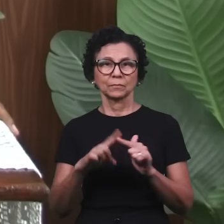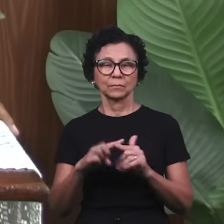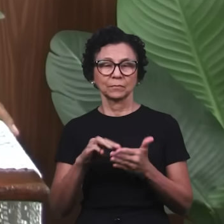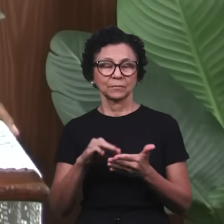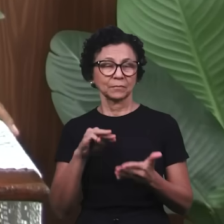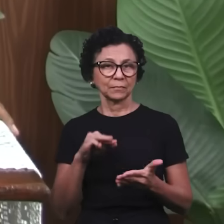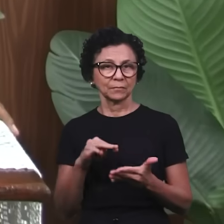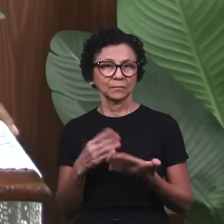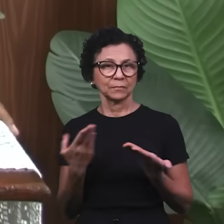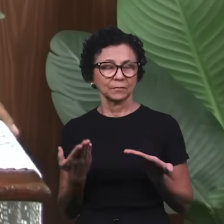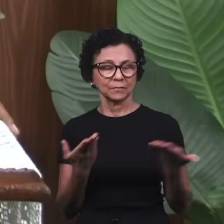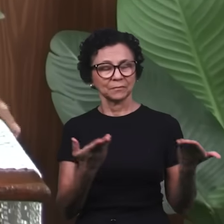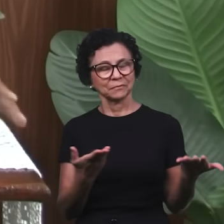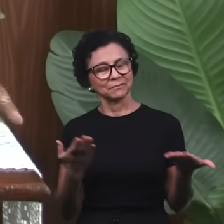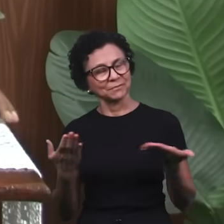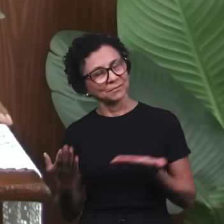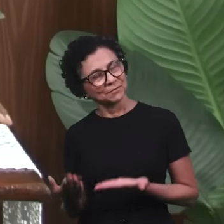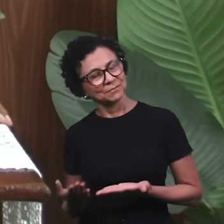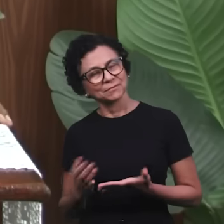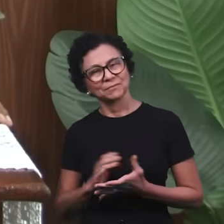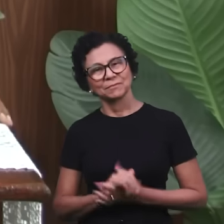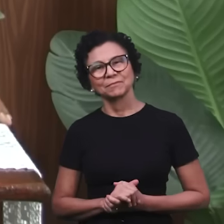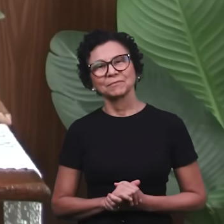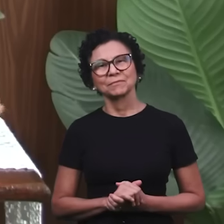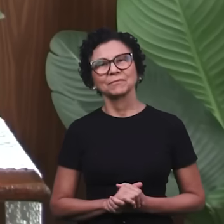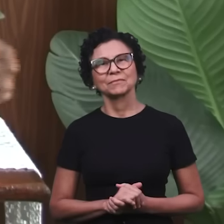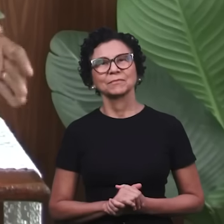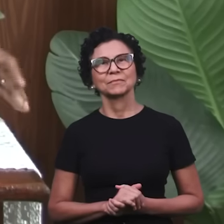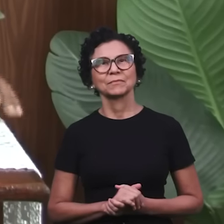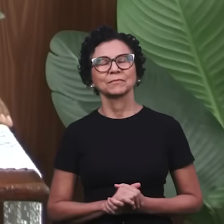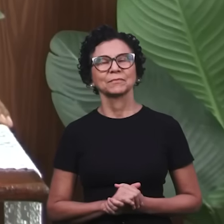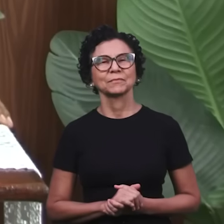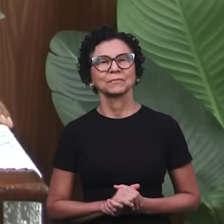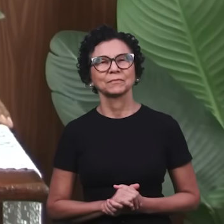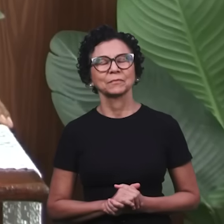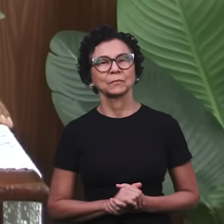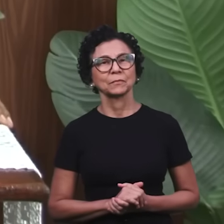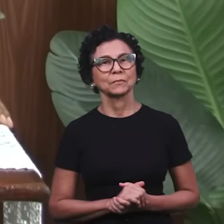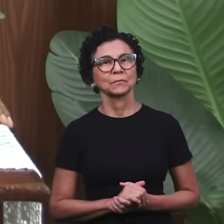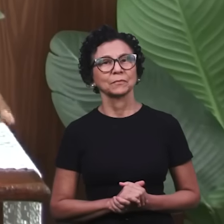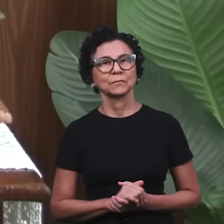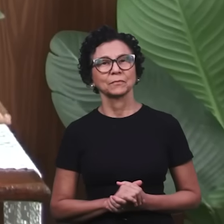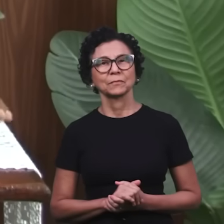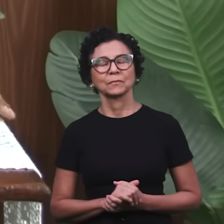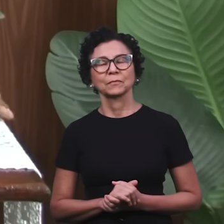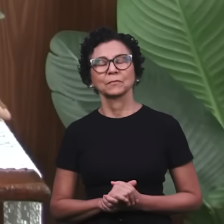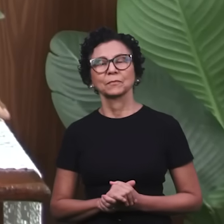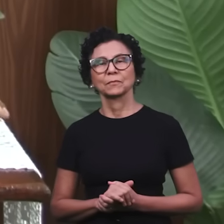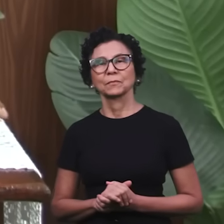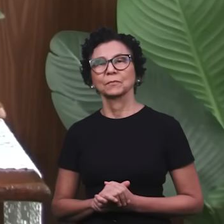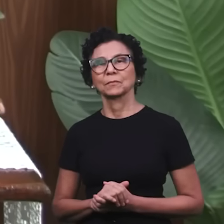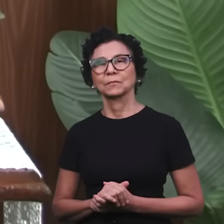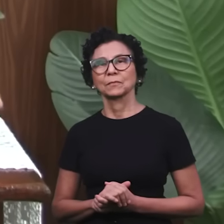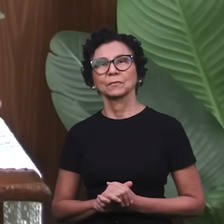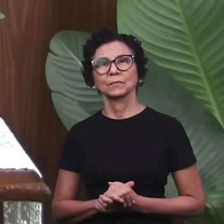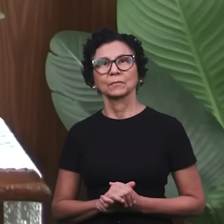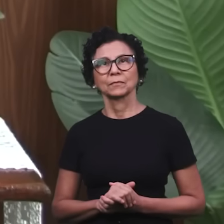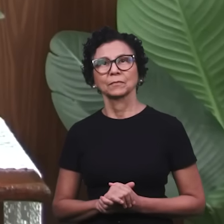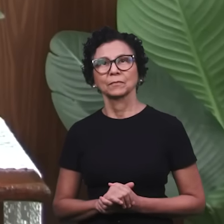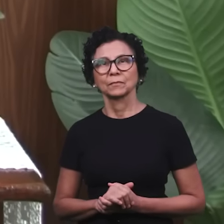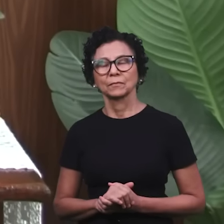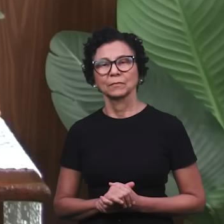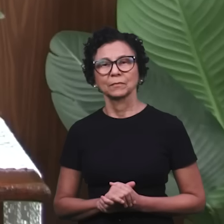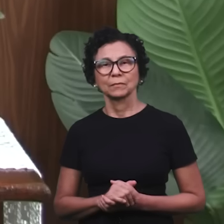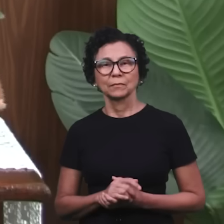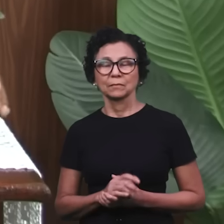darmos início a este culto, nós convidamos você que está nos assistindo ou nos ouvindo a estar numa posição, se você